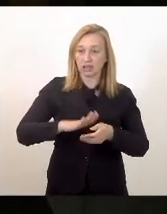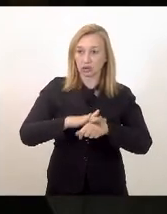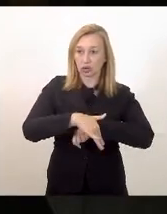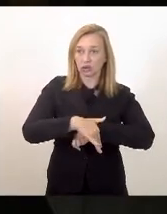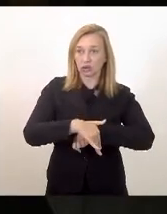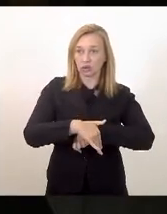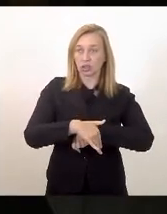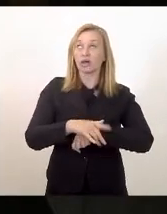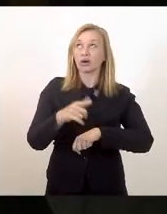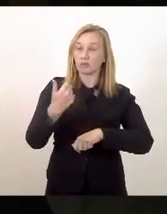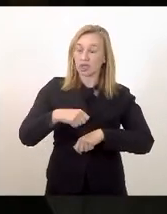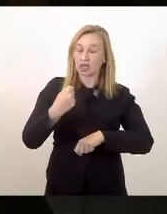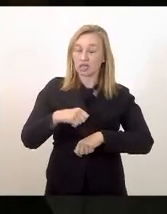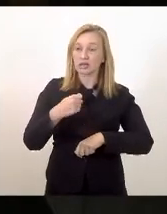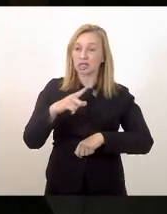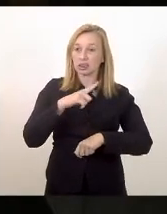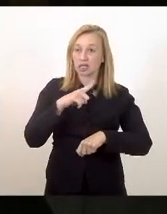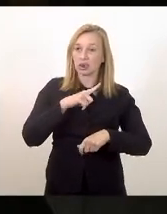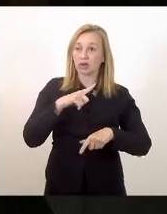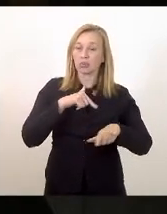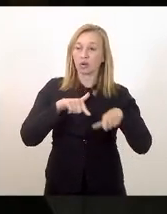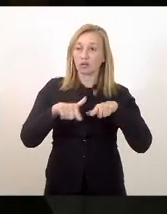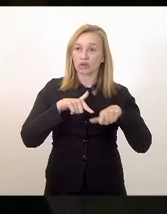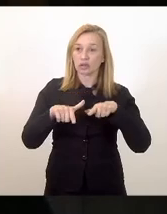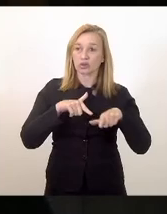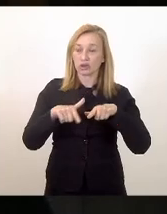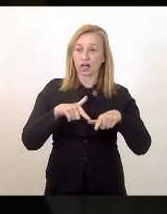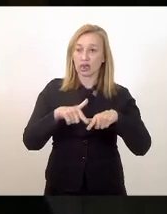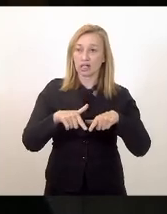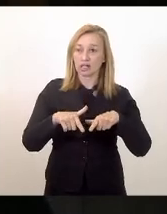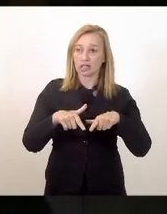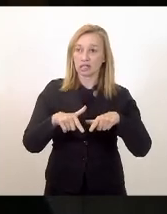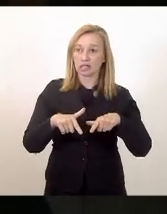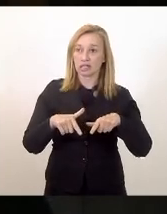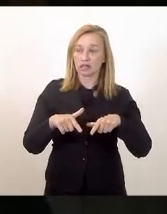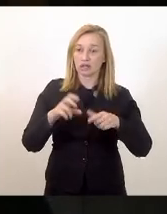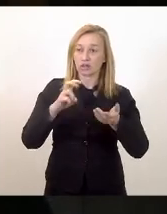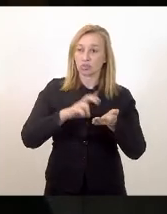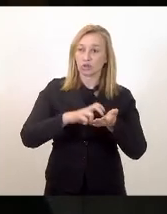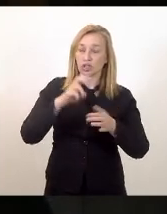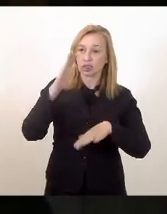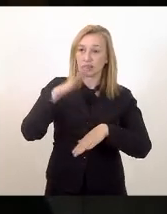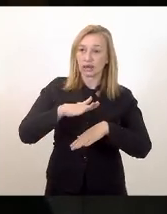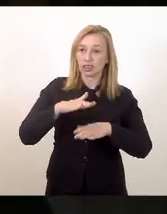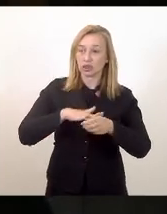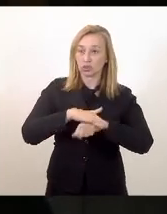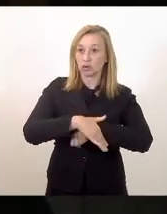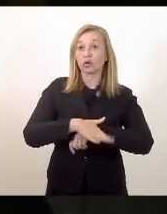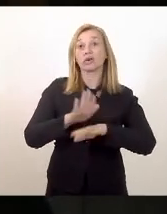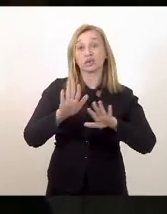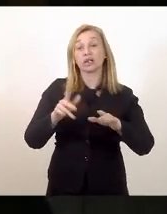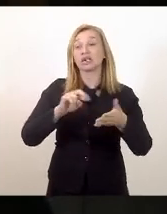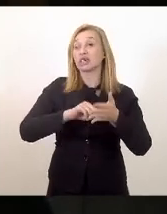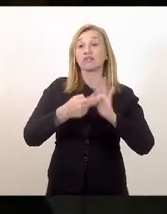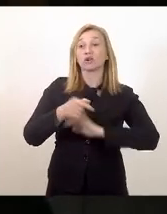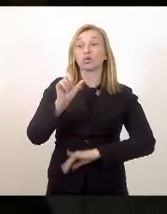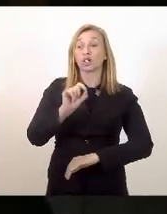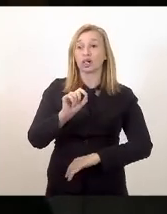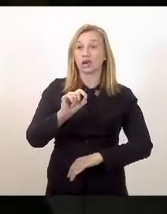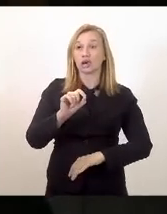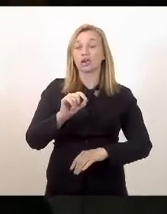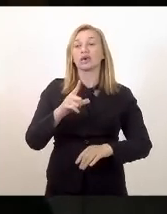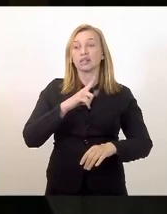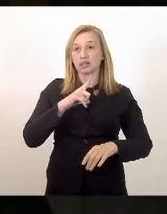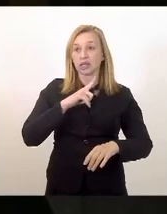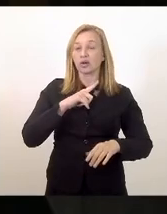mínimo, 12 horas por dia. Isso significa que uma parte dos turnos das nossas escolas não tem